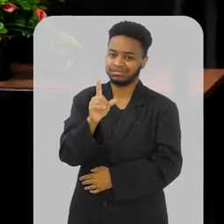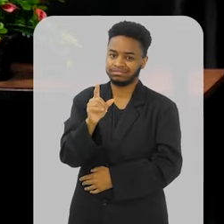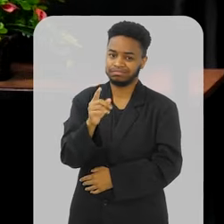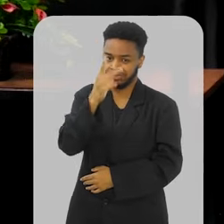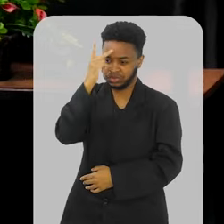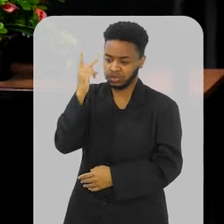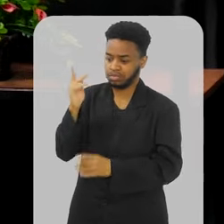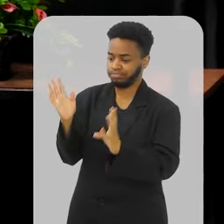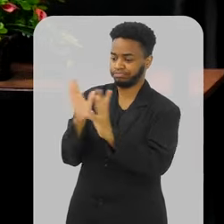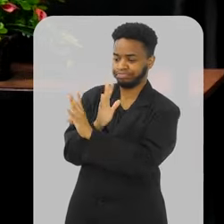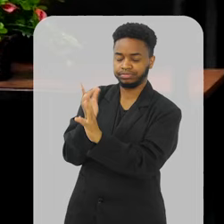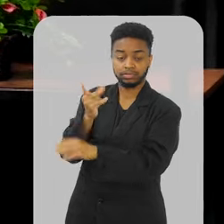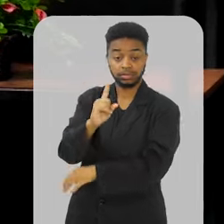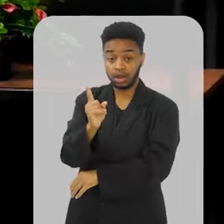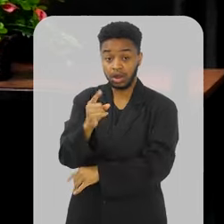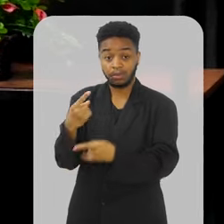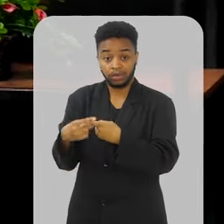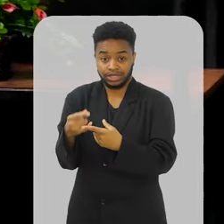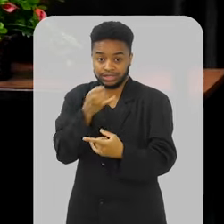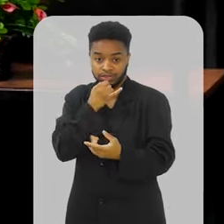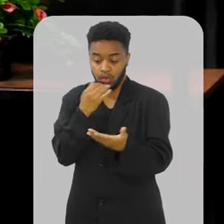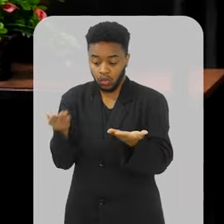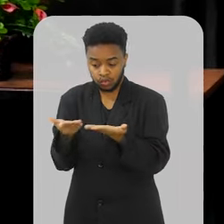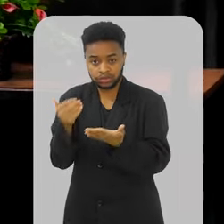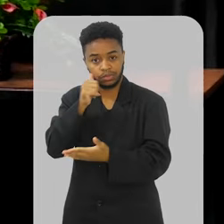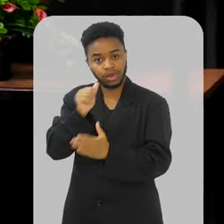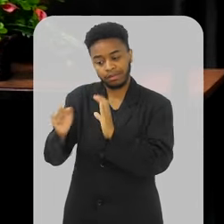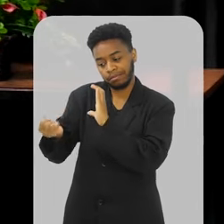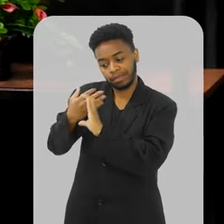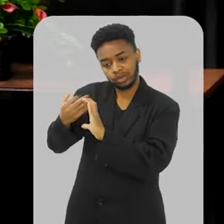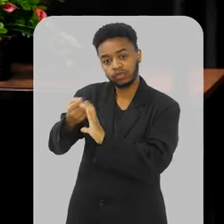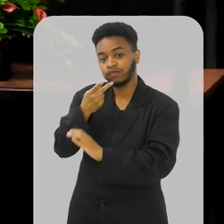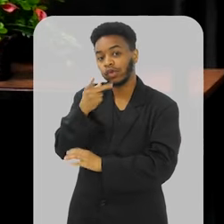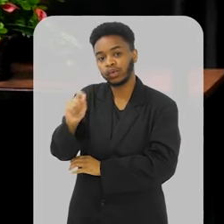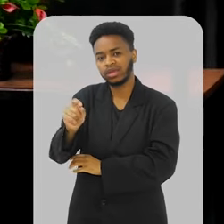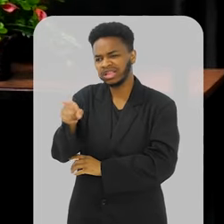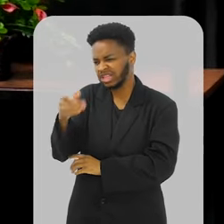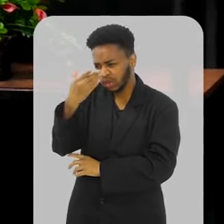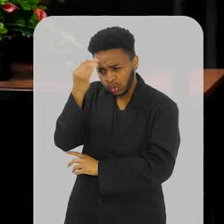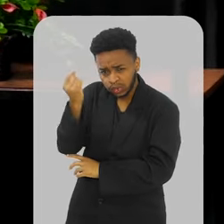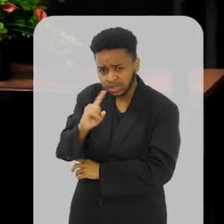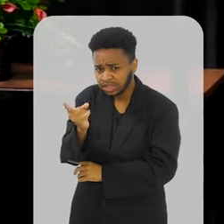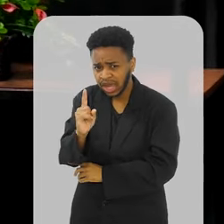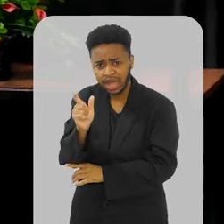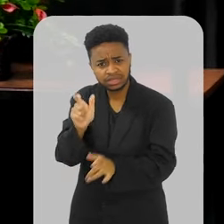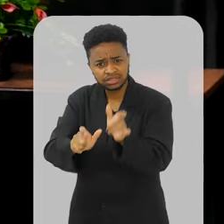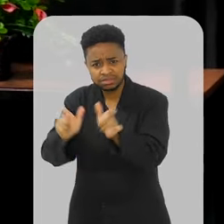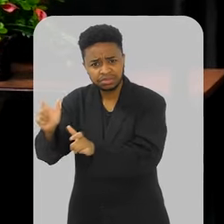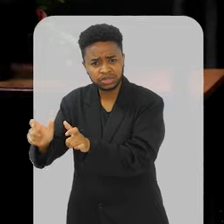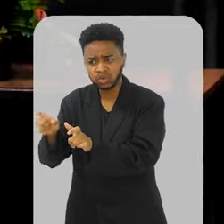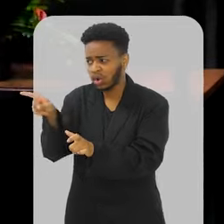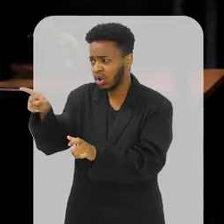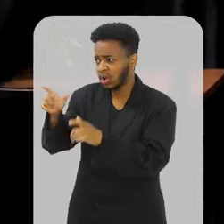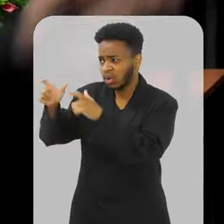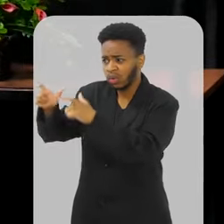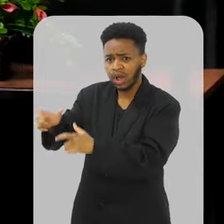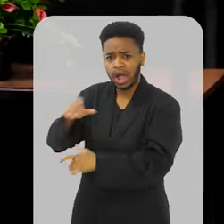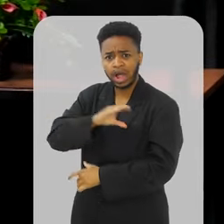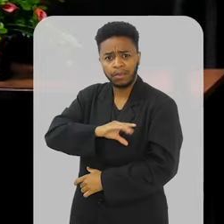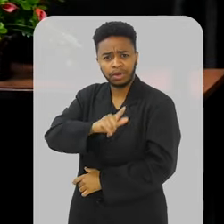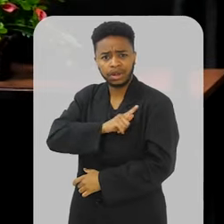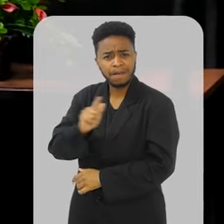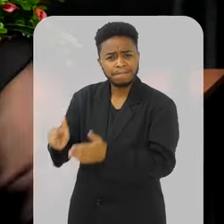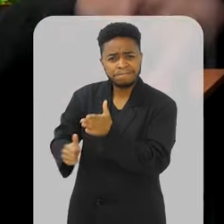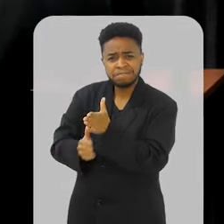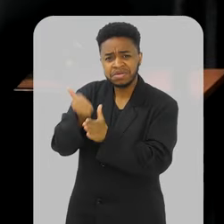pessoa passar não hoje mesmo uma senhora me mandava uma mensagem dizendo Nossa você não esquece né do pessoal lá de Campo Grande que